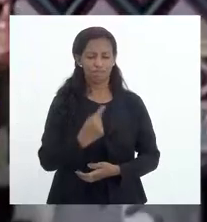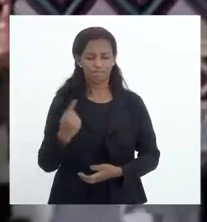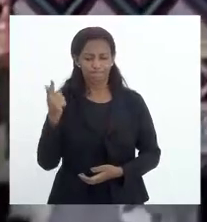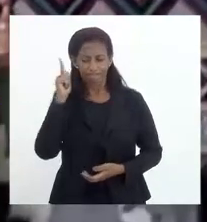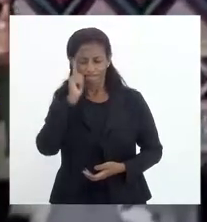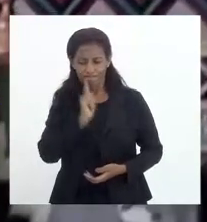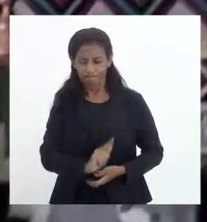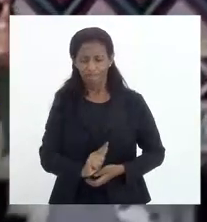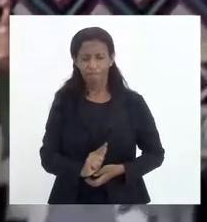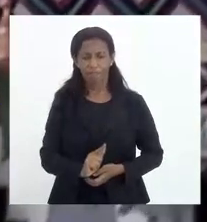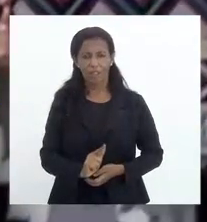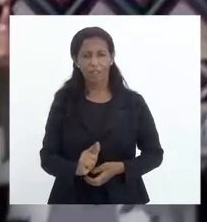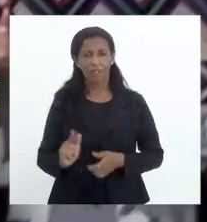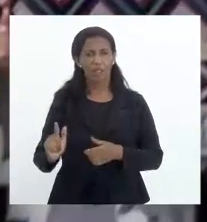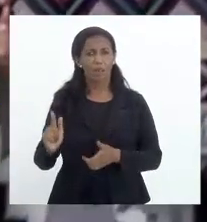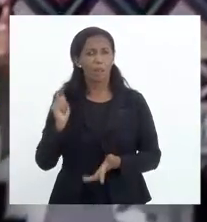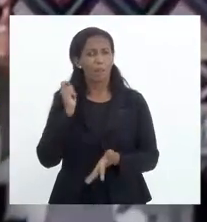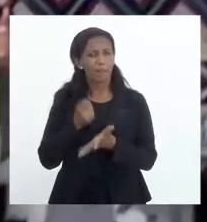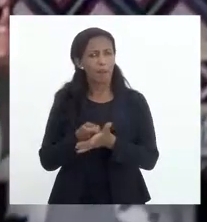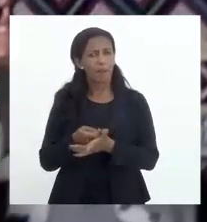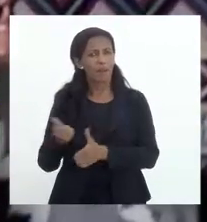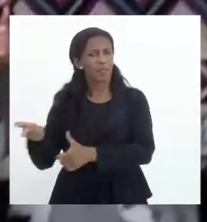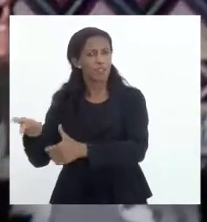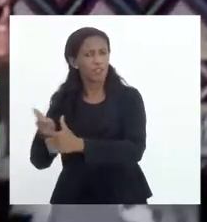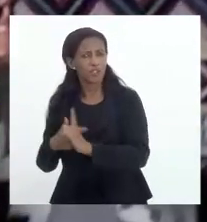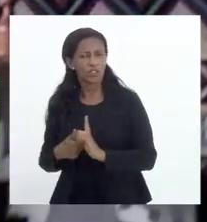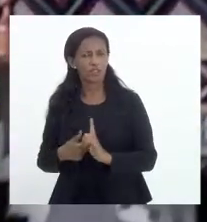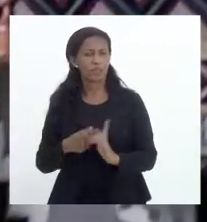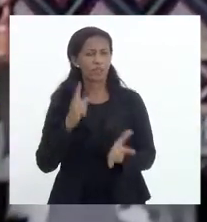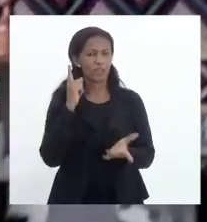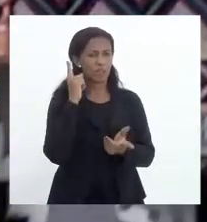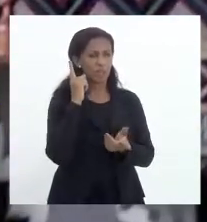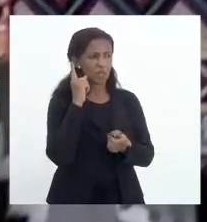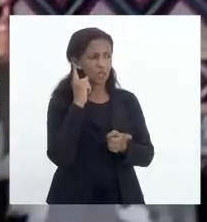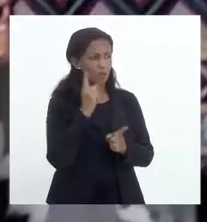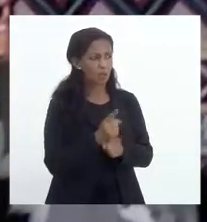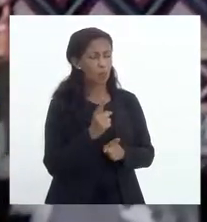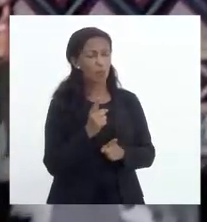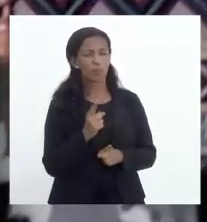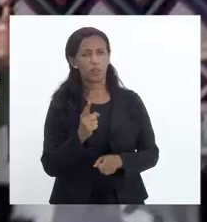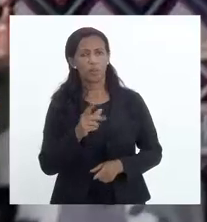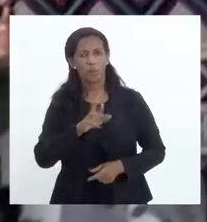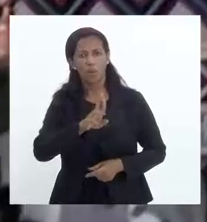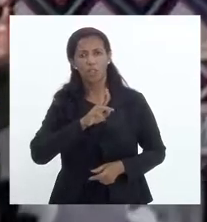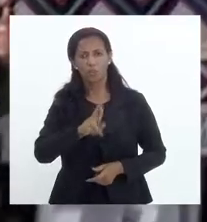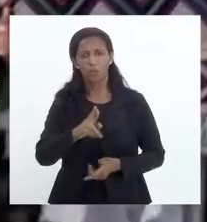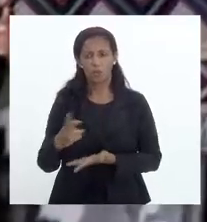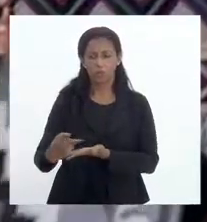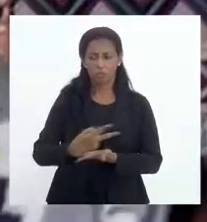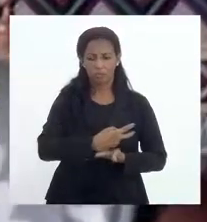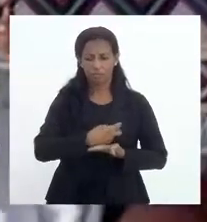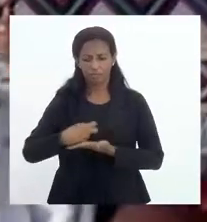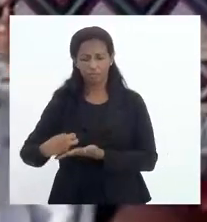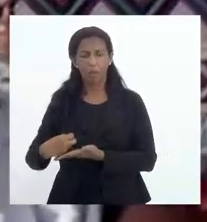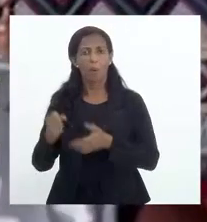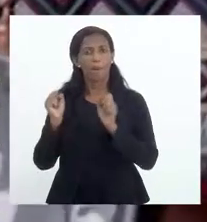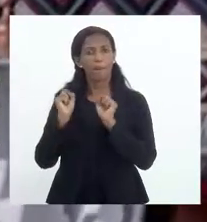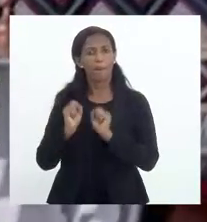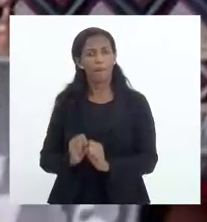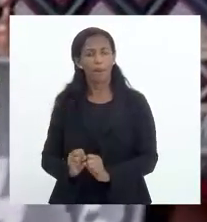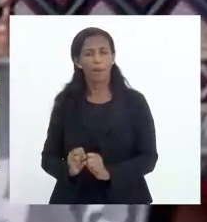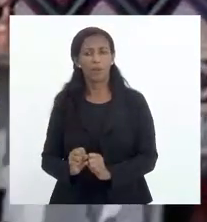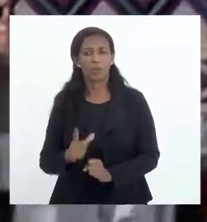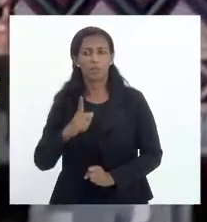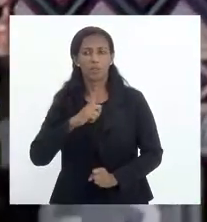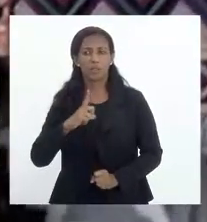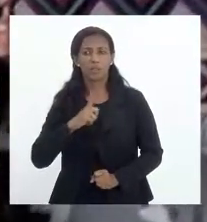possamos sanear as contas públicas, que encontremos soluções para que a arrecadação possa